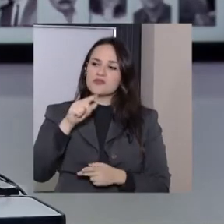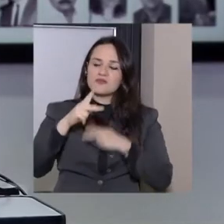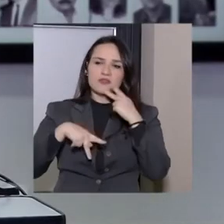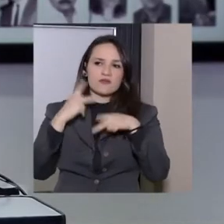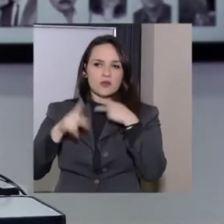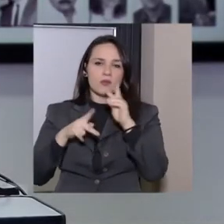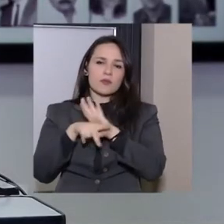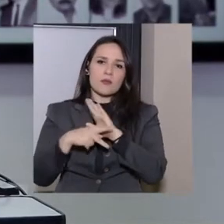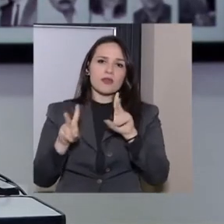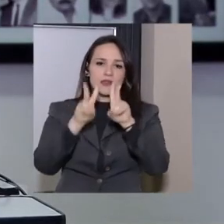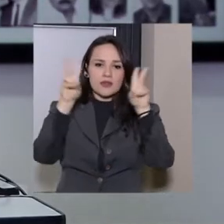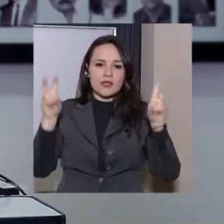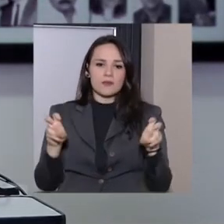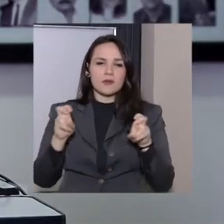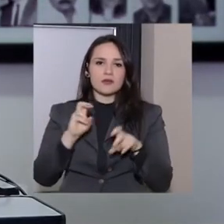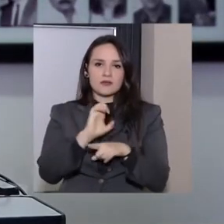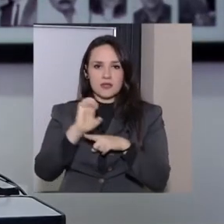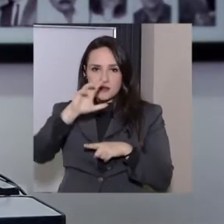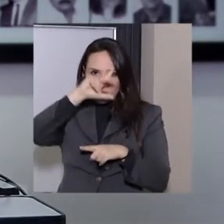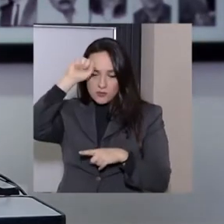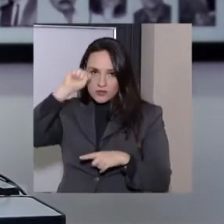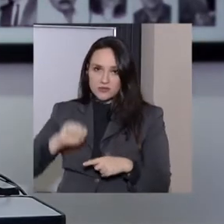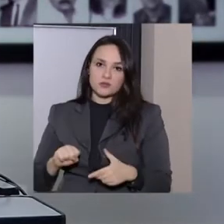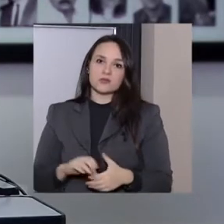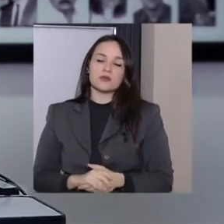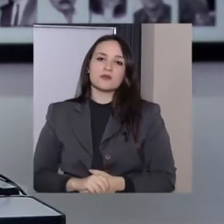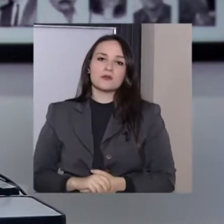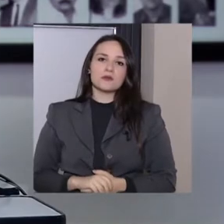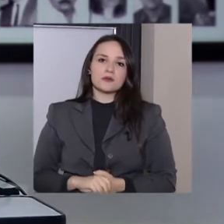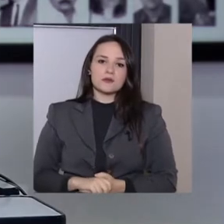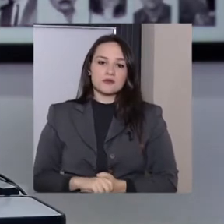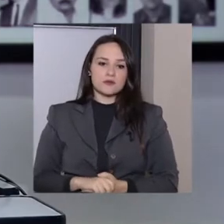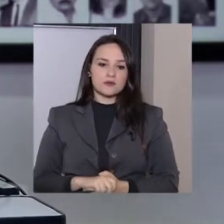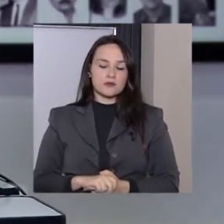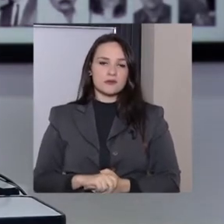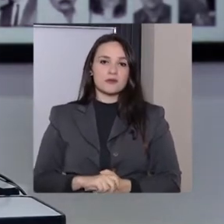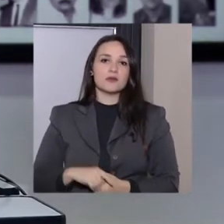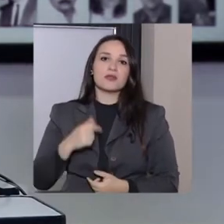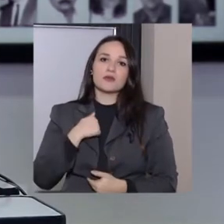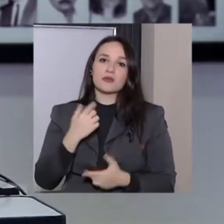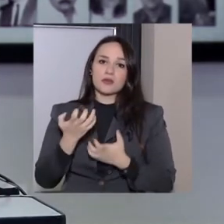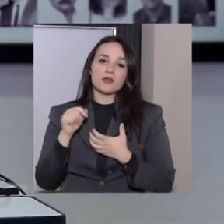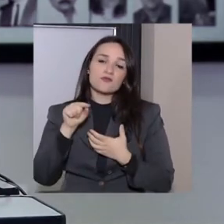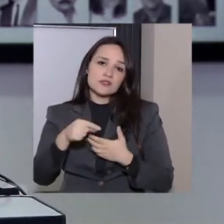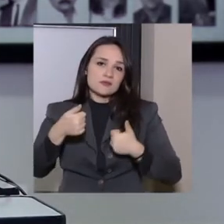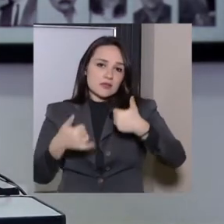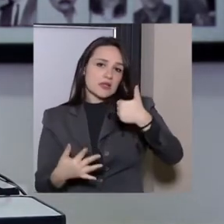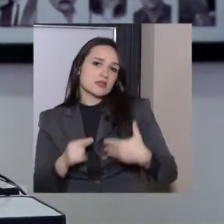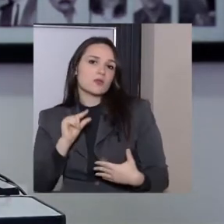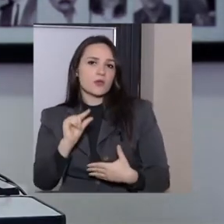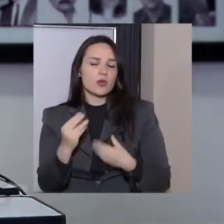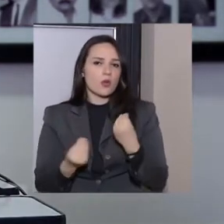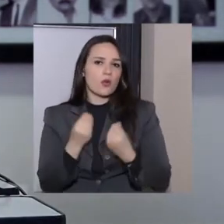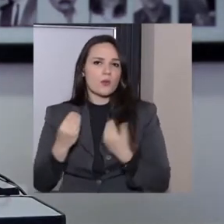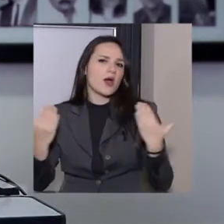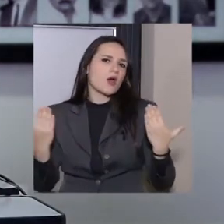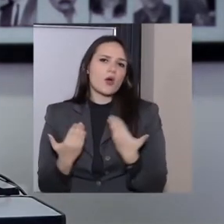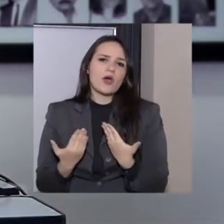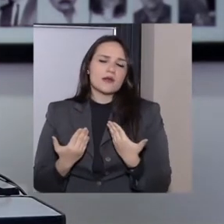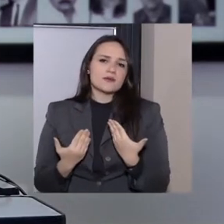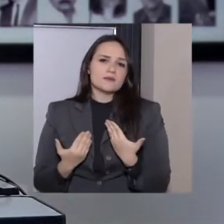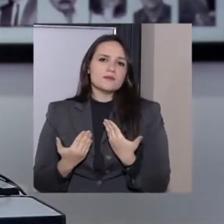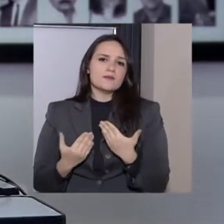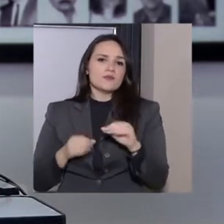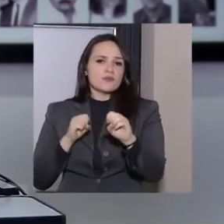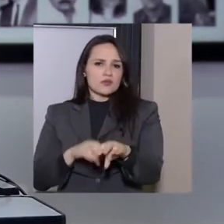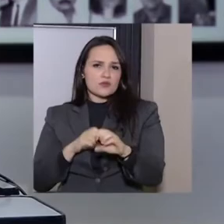relação a Mato Grosso do Sul, né, esse conselho, eu queria que você falasse qual que é a situação com relação